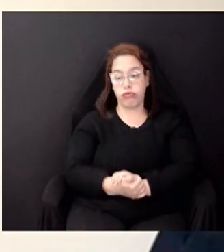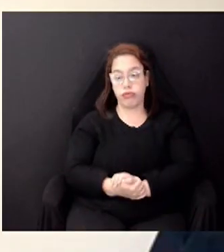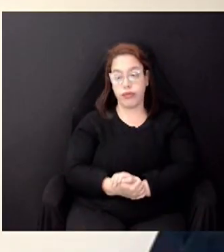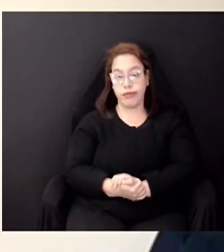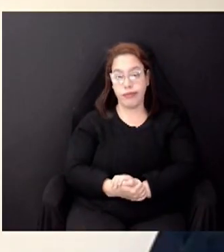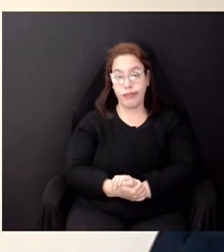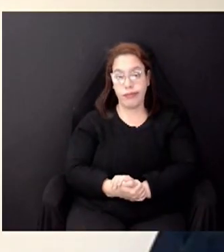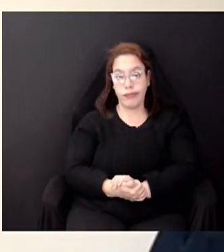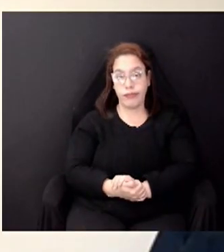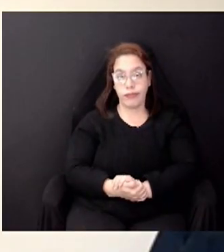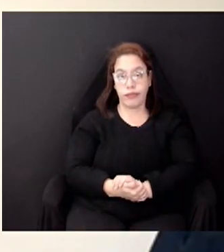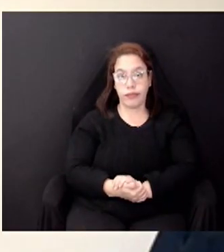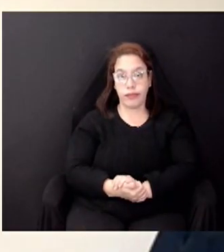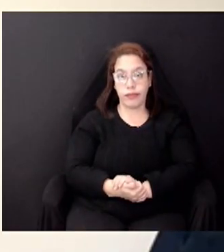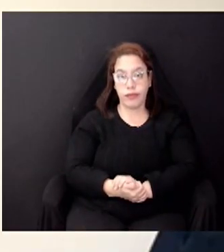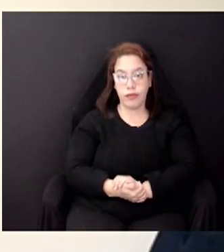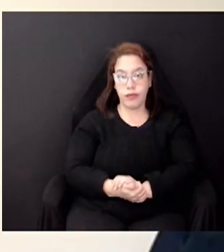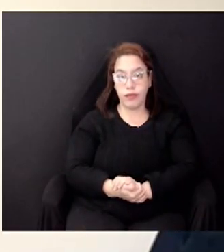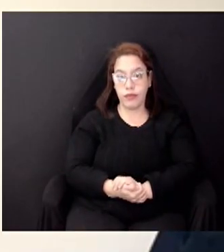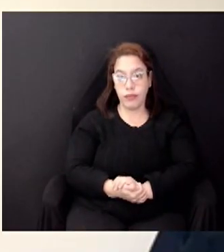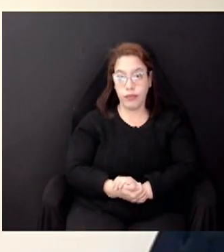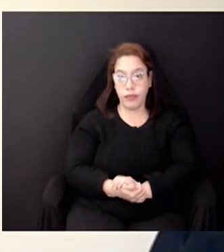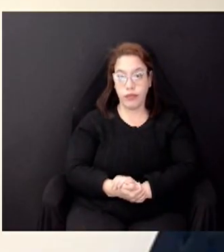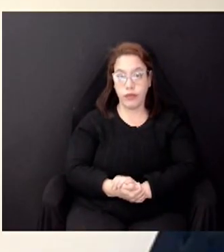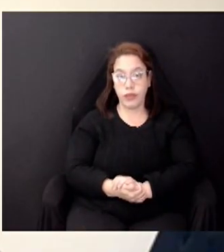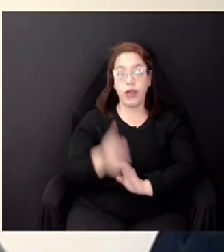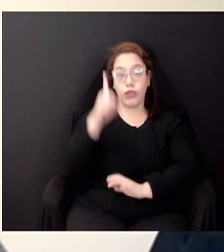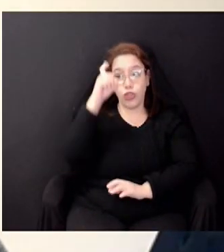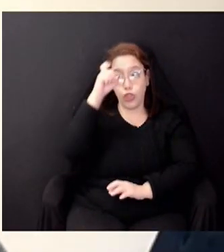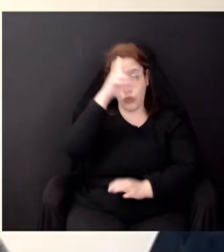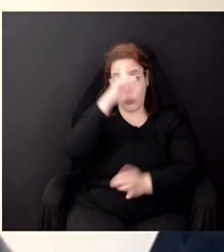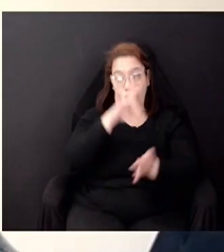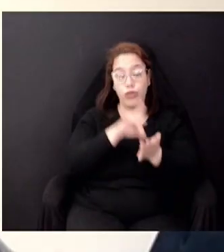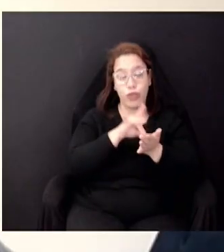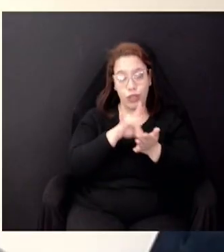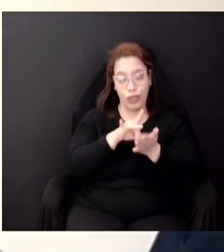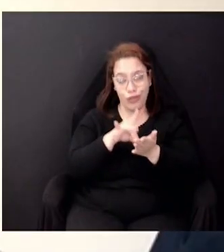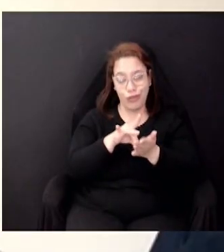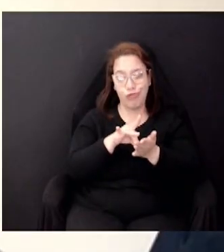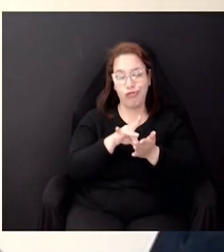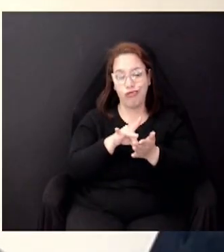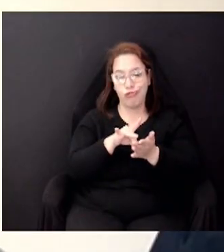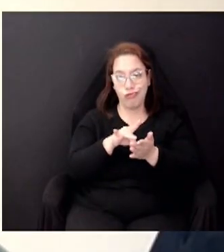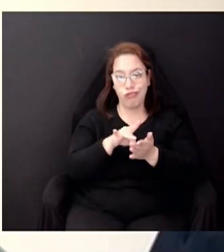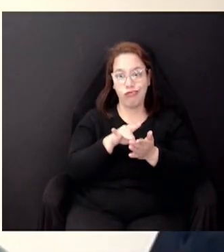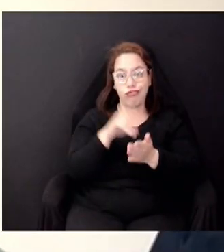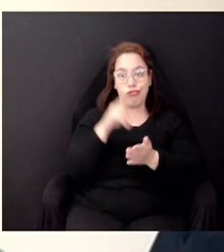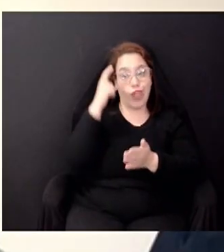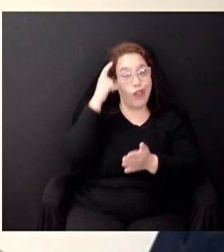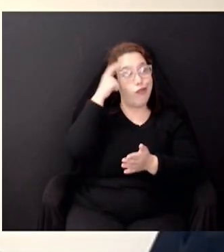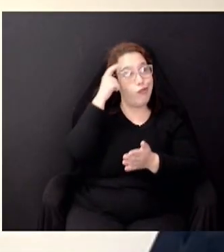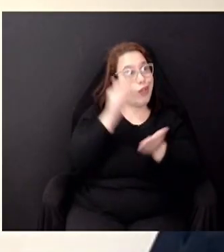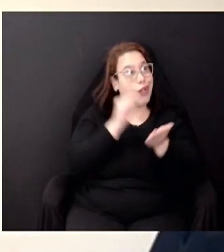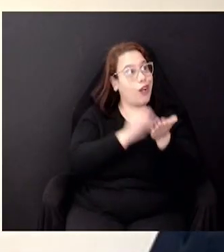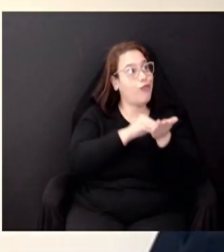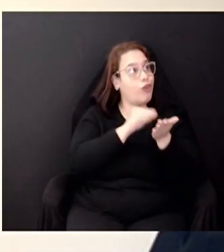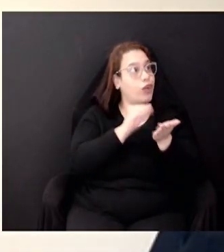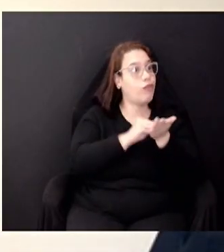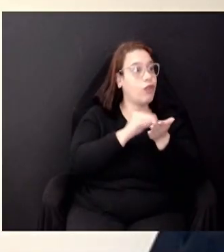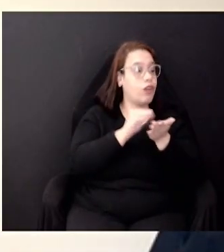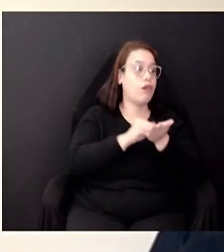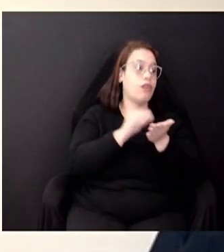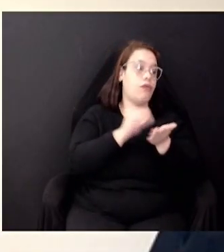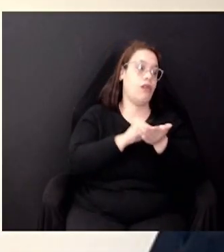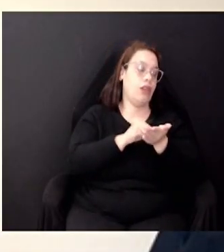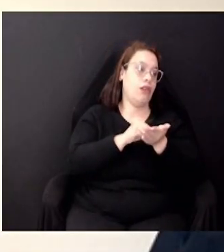classificações. Então, é difícil, realmente, porque é enfrentar a abstinência. Mas, assim, são